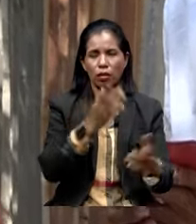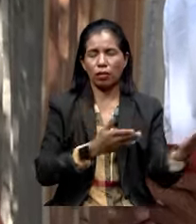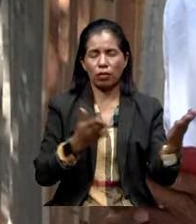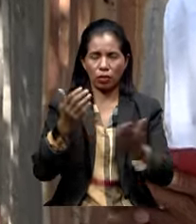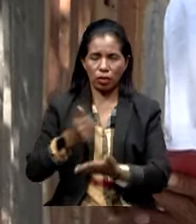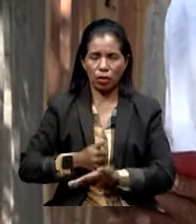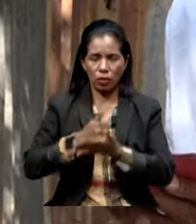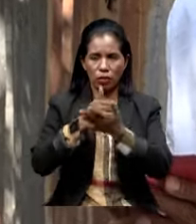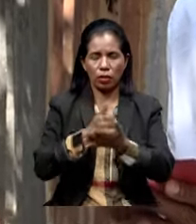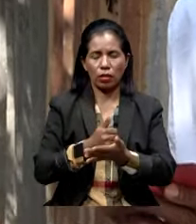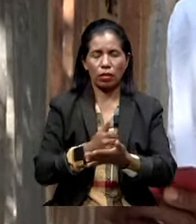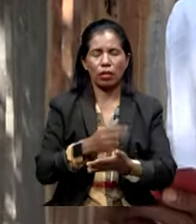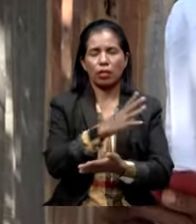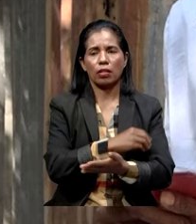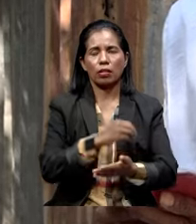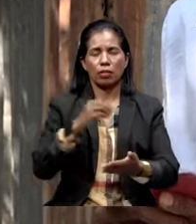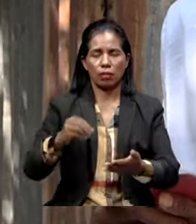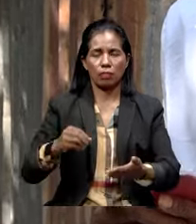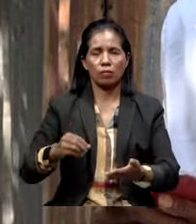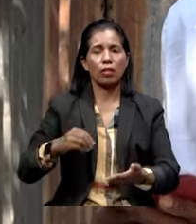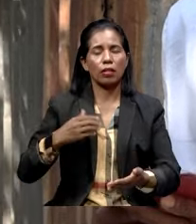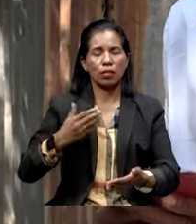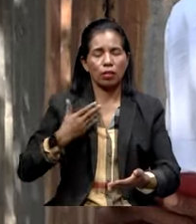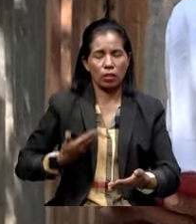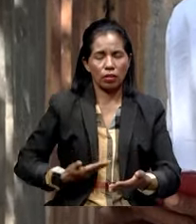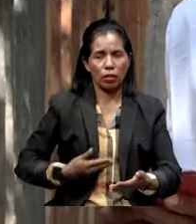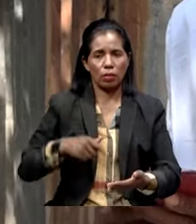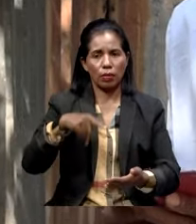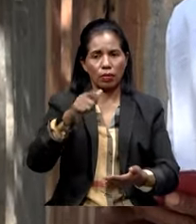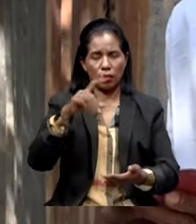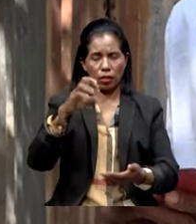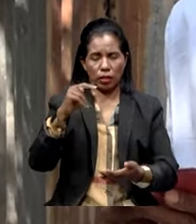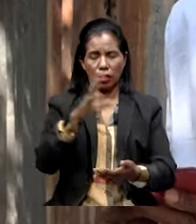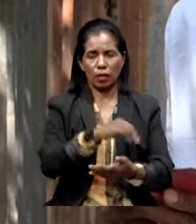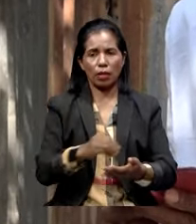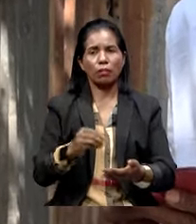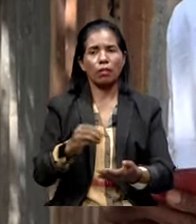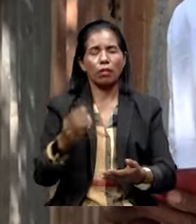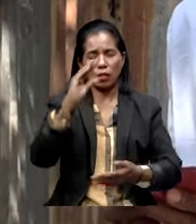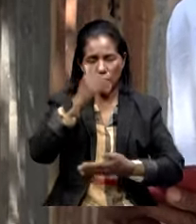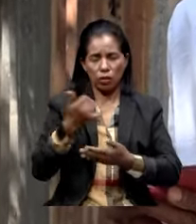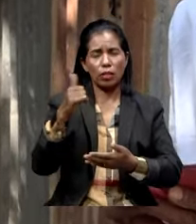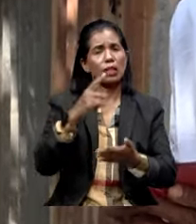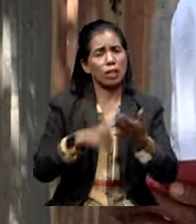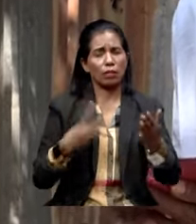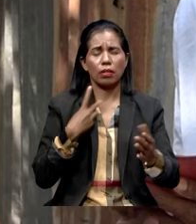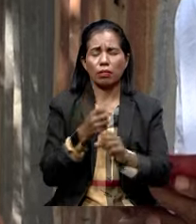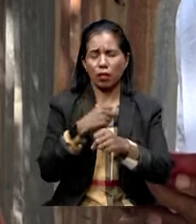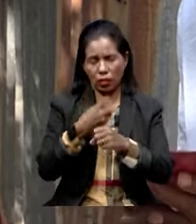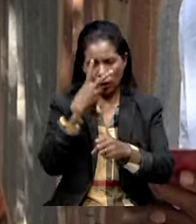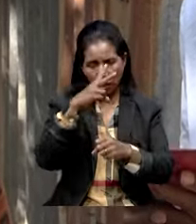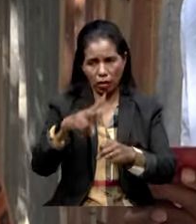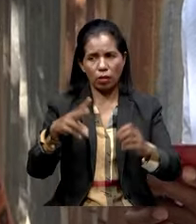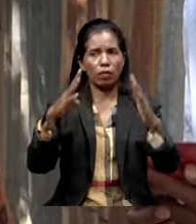apoio o tuan mais manapalina, onde o ansira. Saira ma kita bela halo permero maka itare ni condition